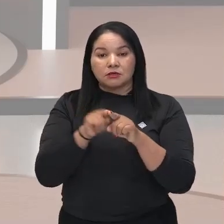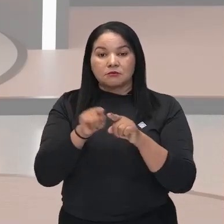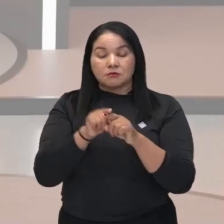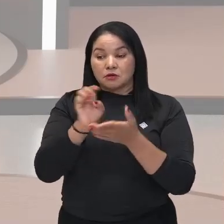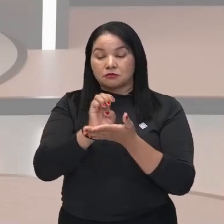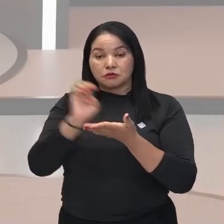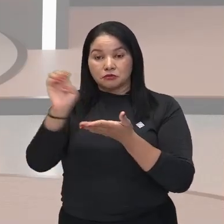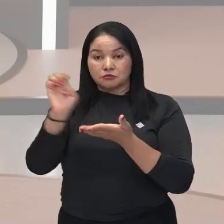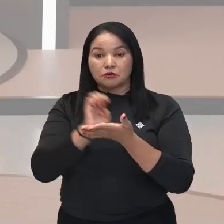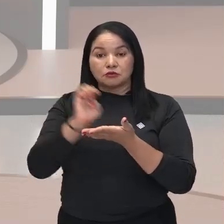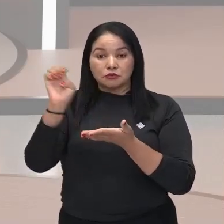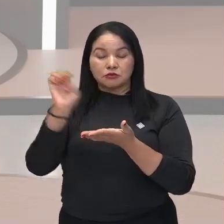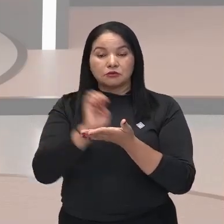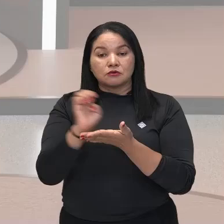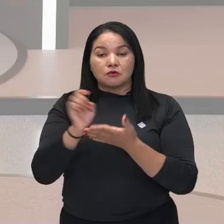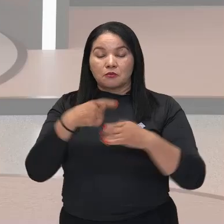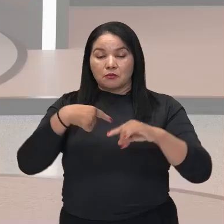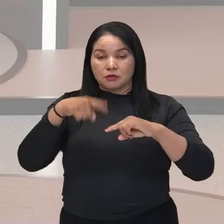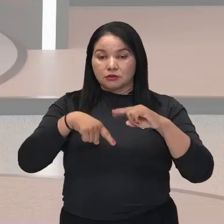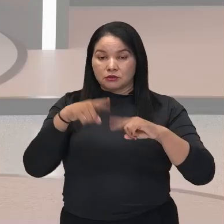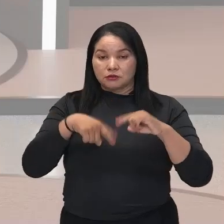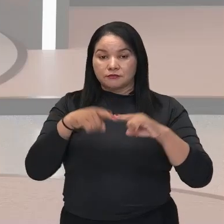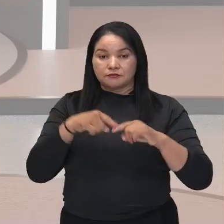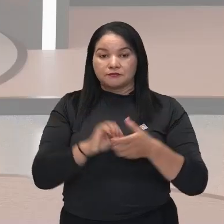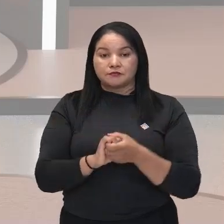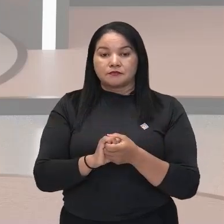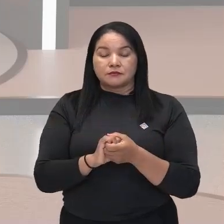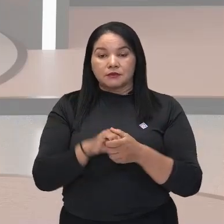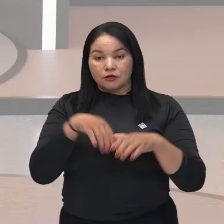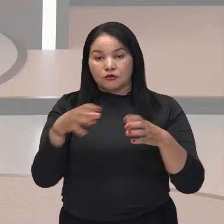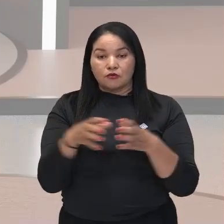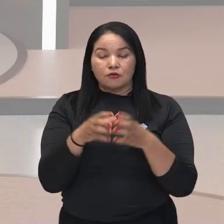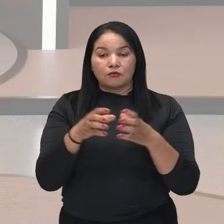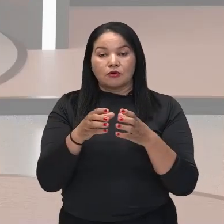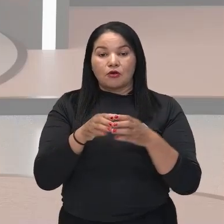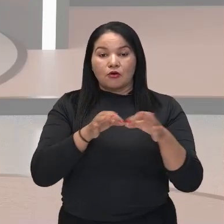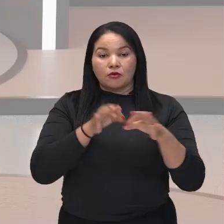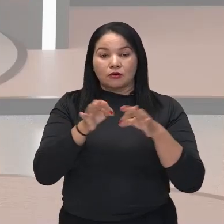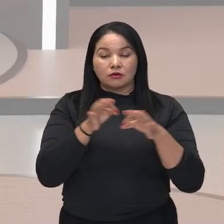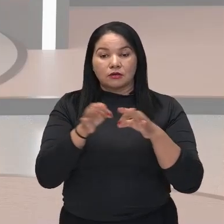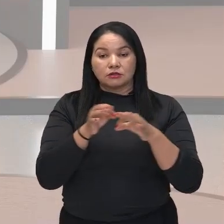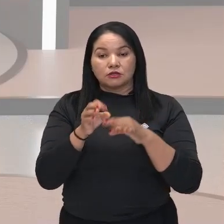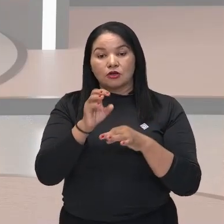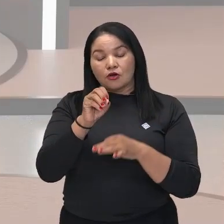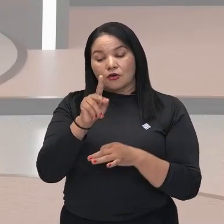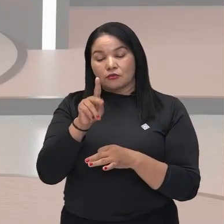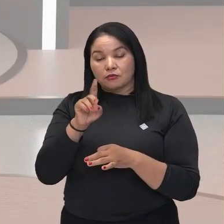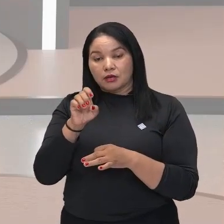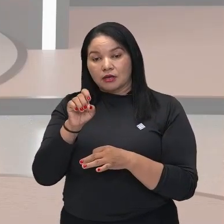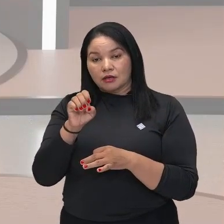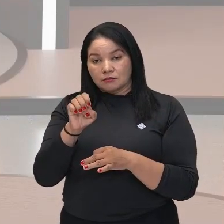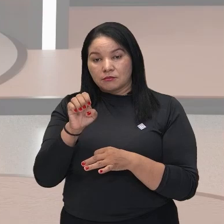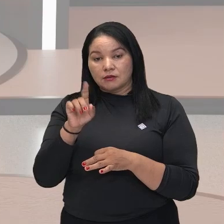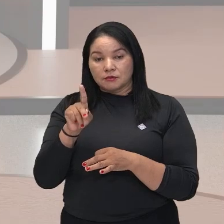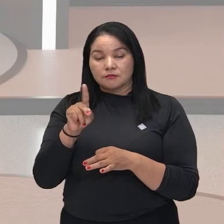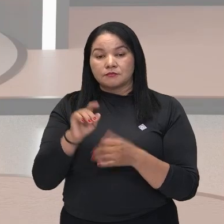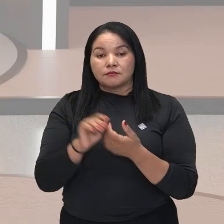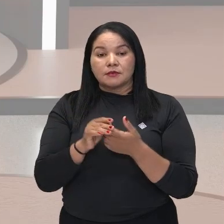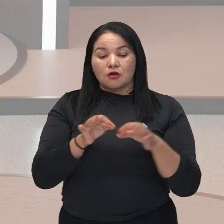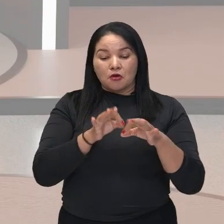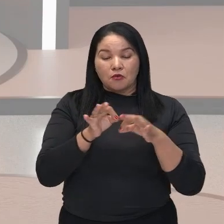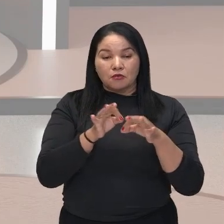exportadora desse produto. A Organização dos Países Exportadores de Petróleo, gente, a OPEP, vai reunir esses